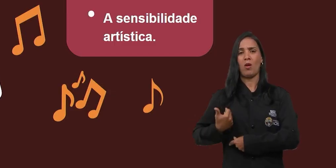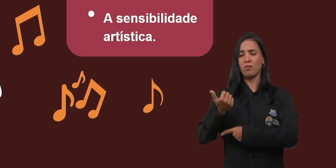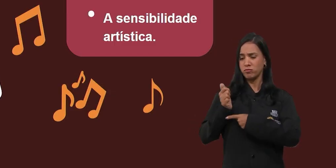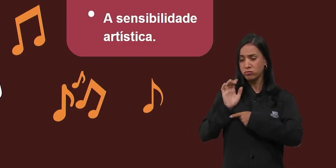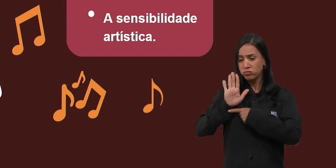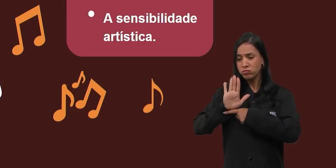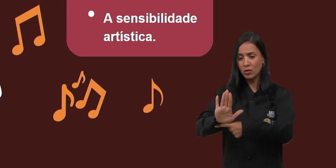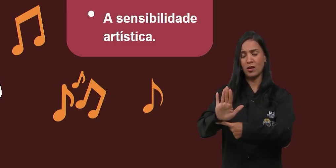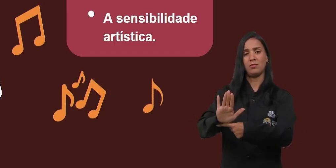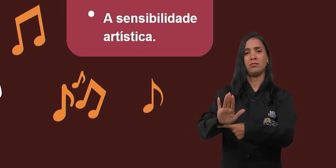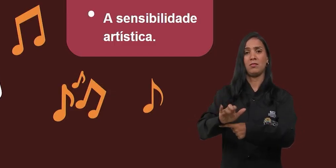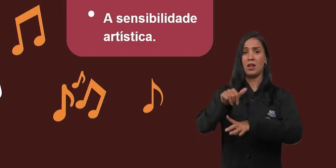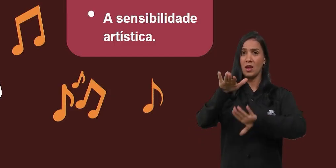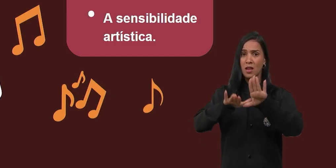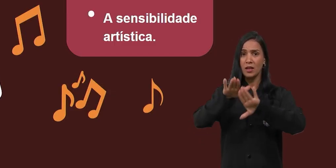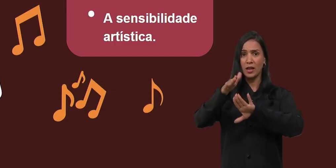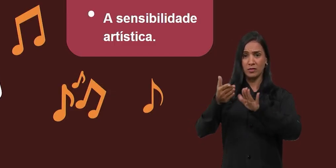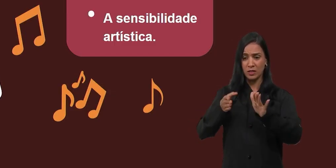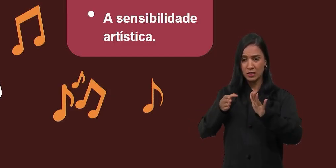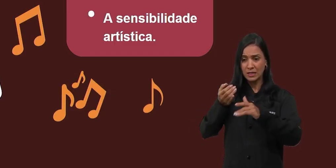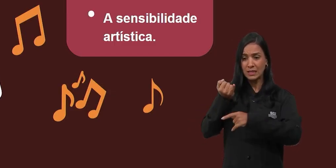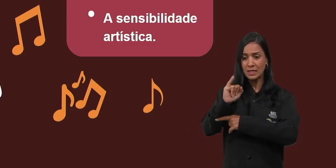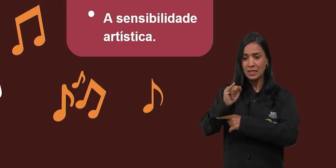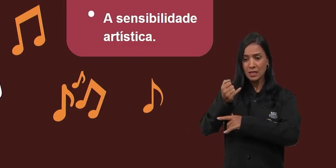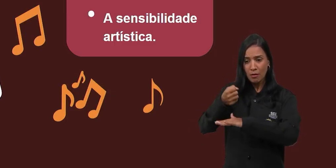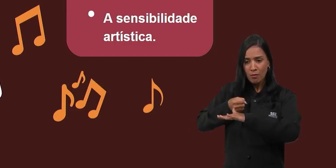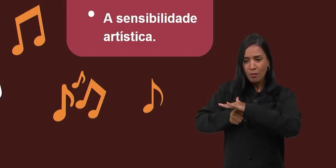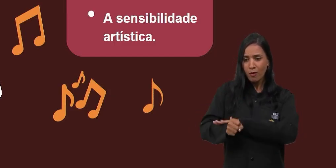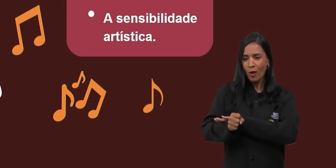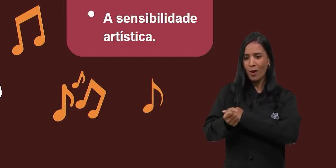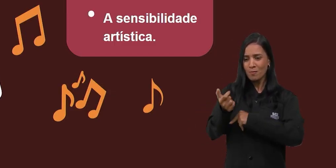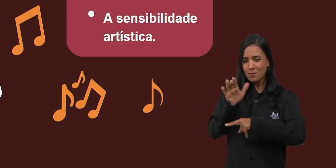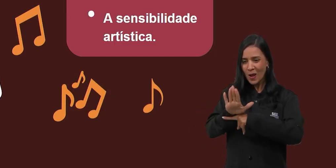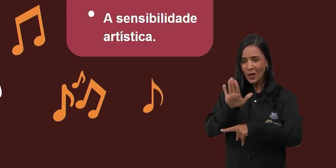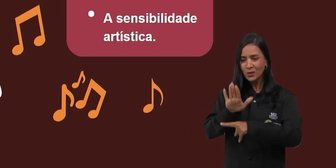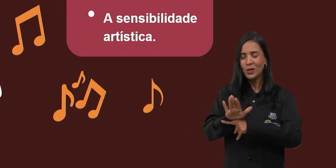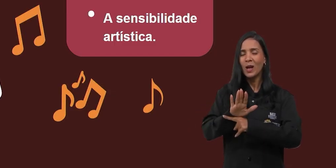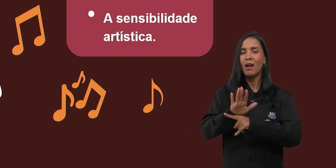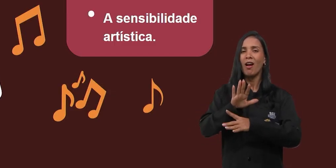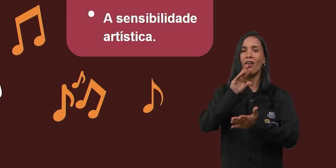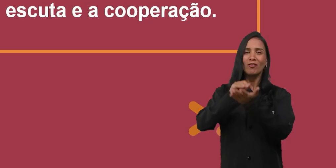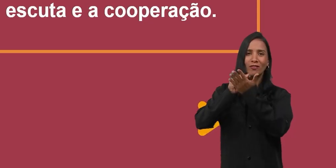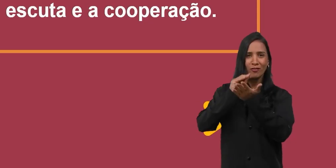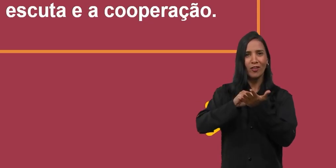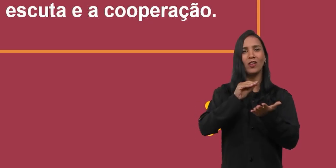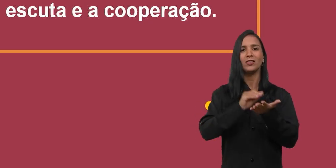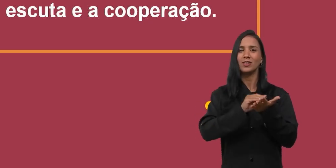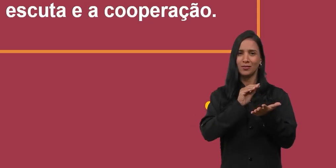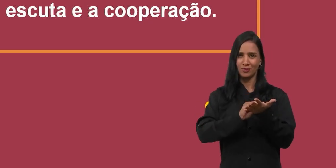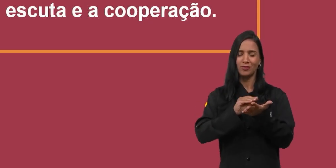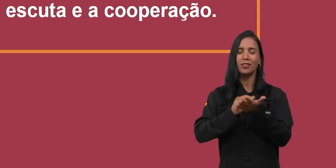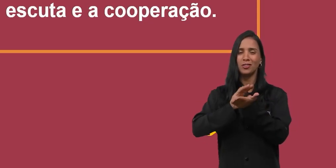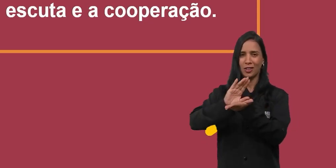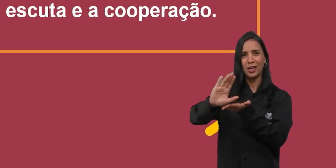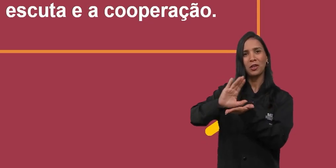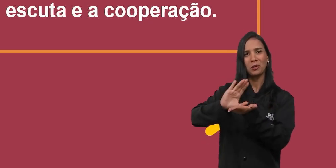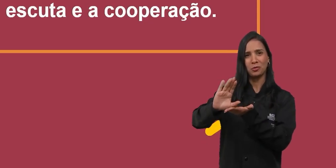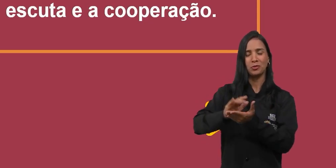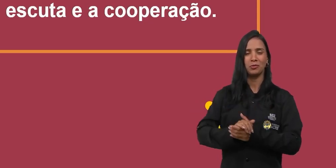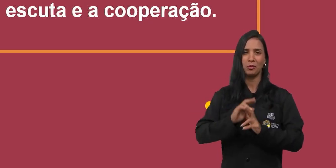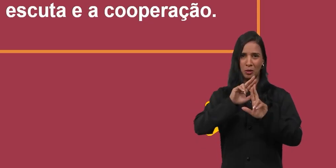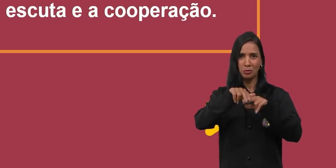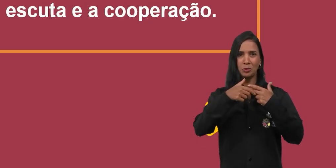quase sempre nas comunidades que têm mais acesso, né? Então é um pouco disso que o coral